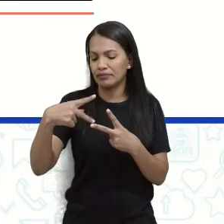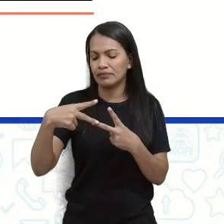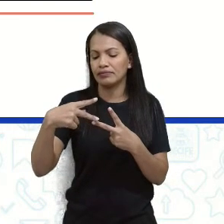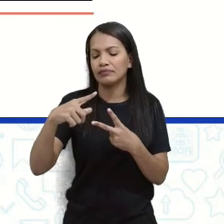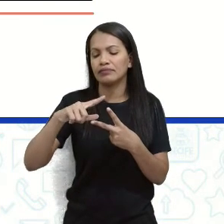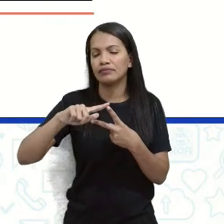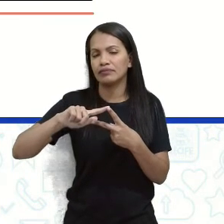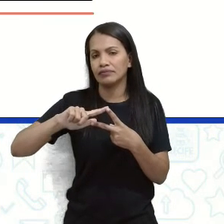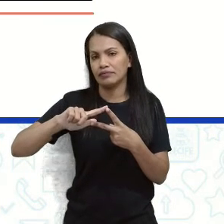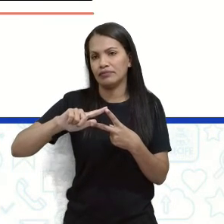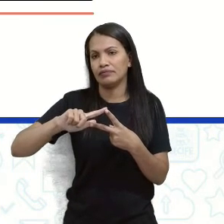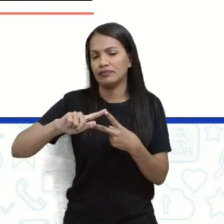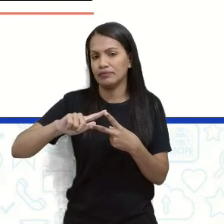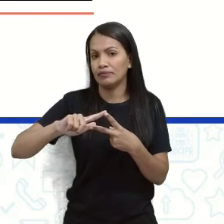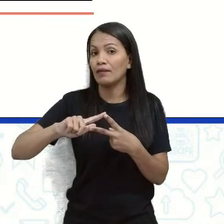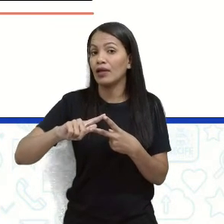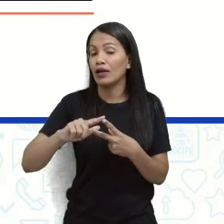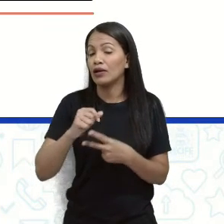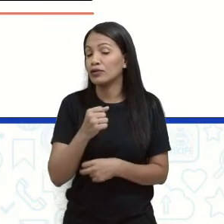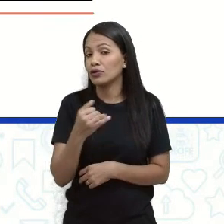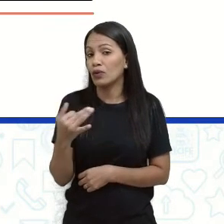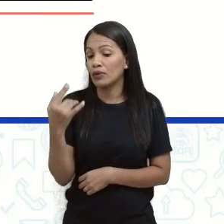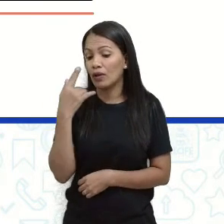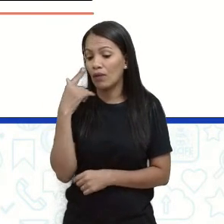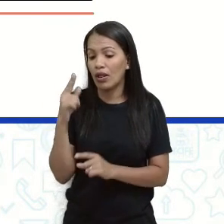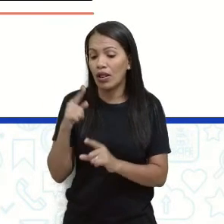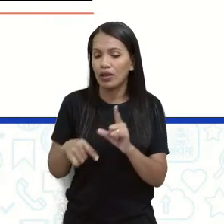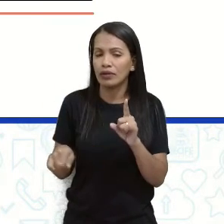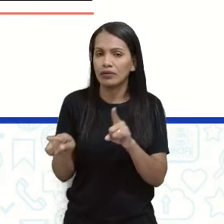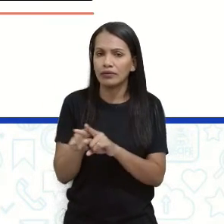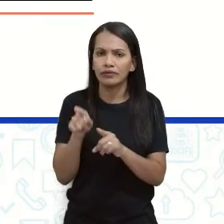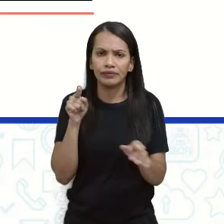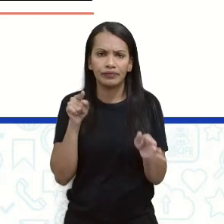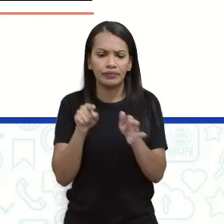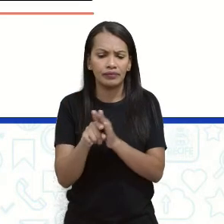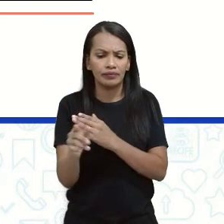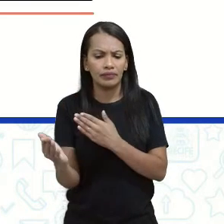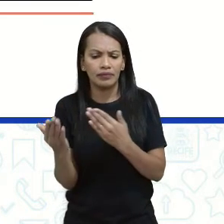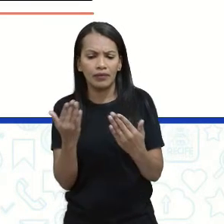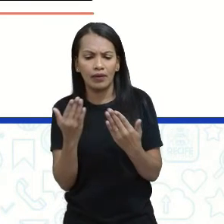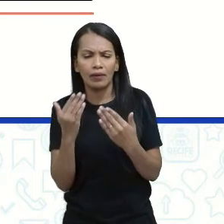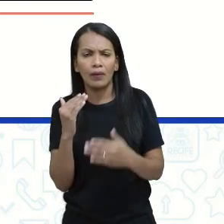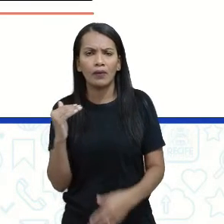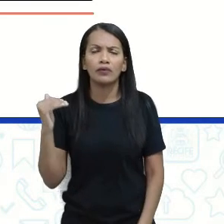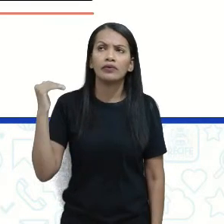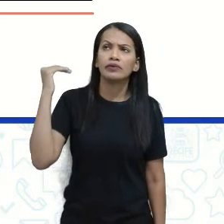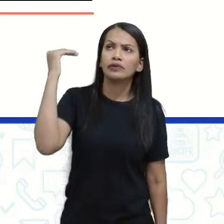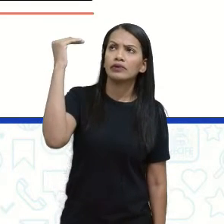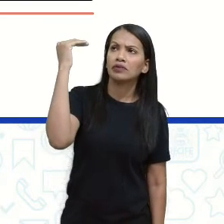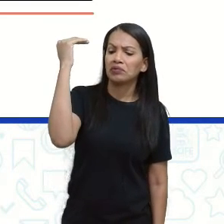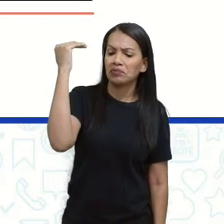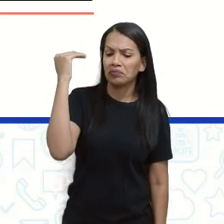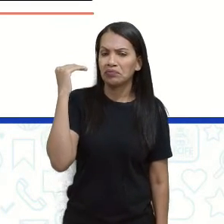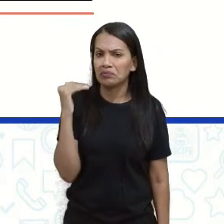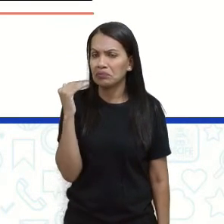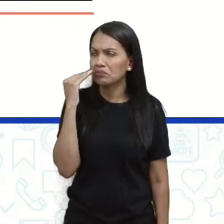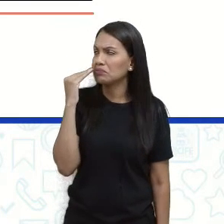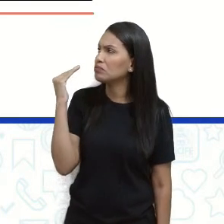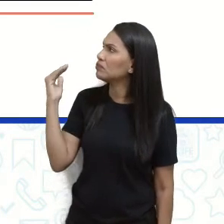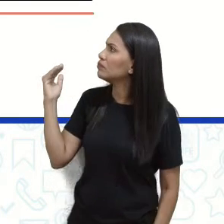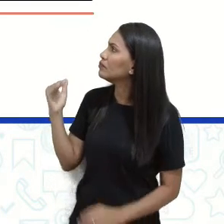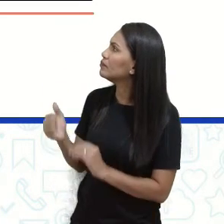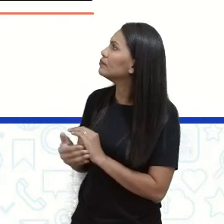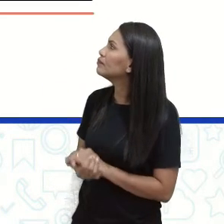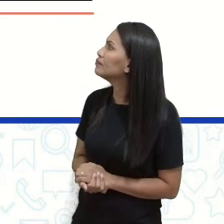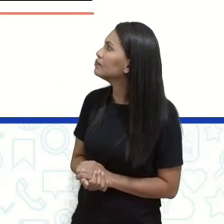triângulo com a pergunta. Então, comparando o triângulo de cima com o triângulo de baixo, qual das fórmulas